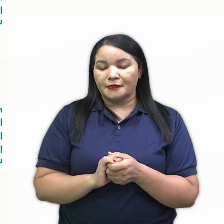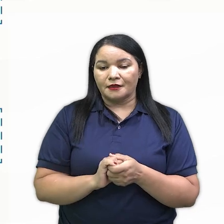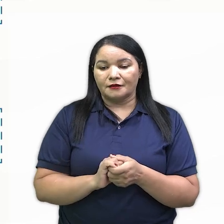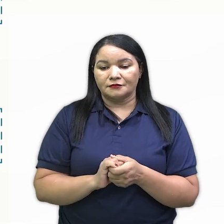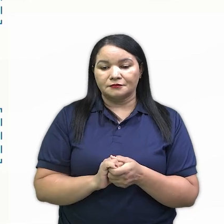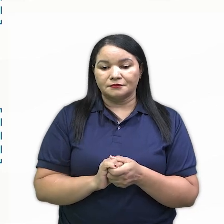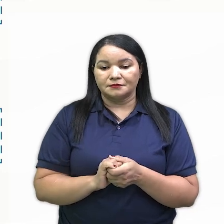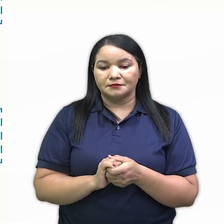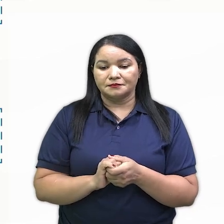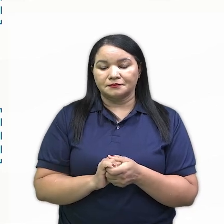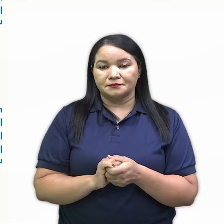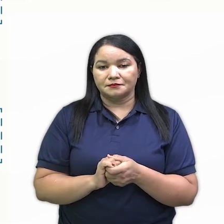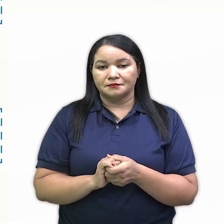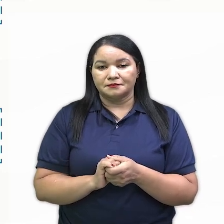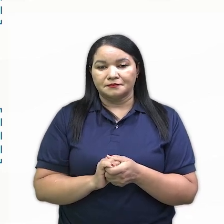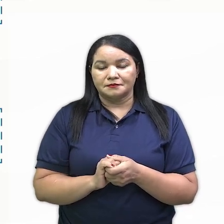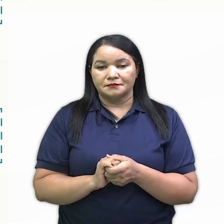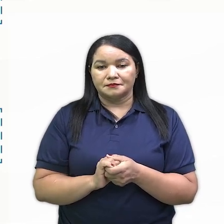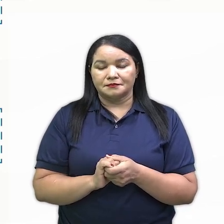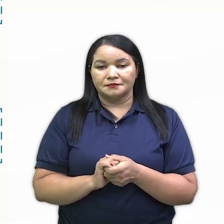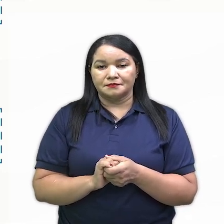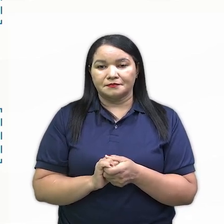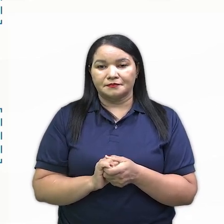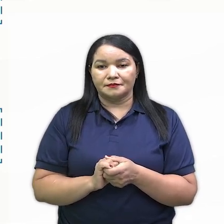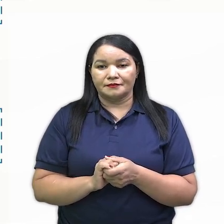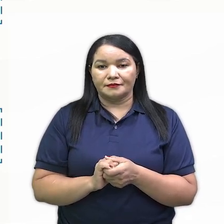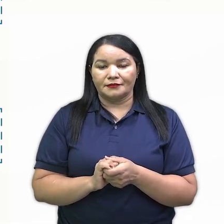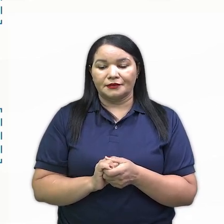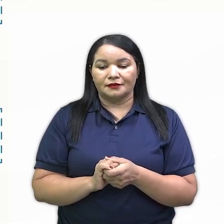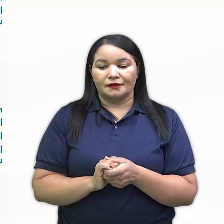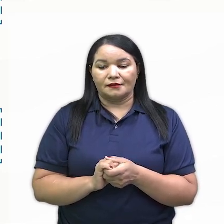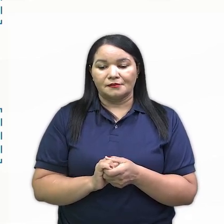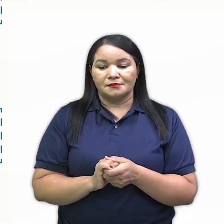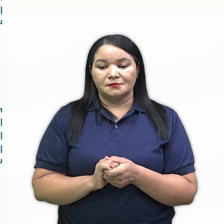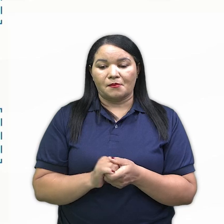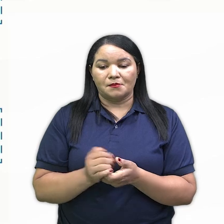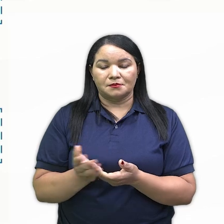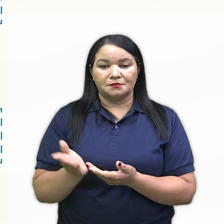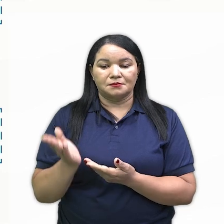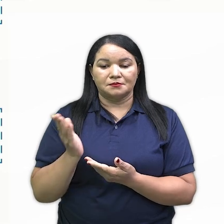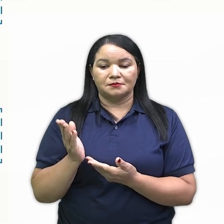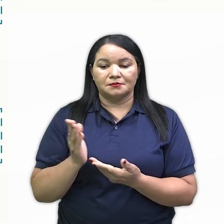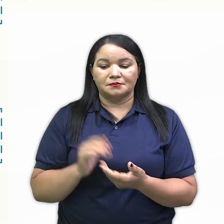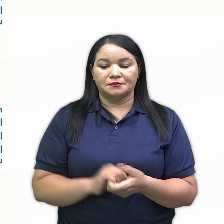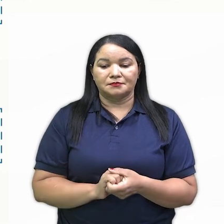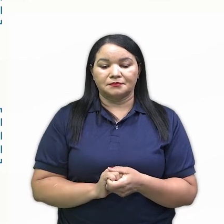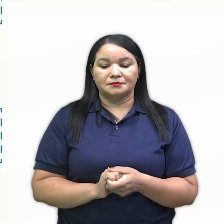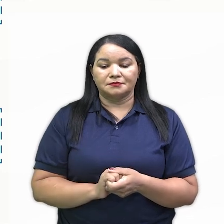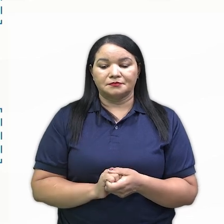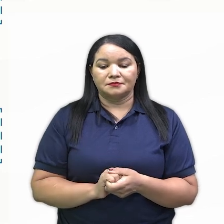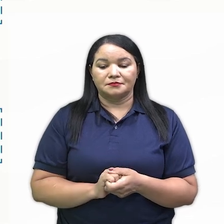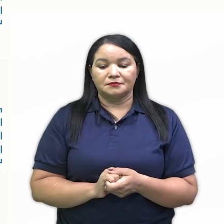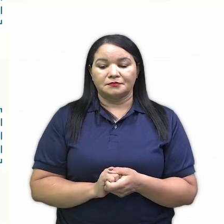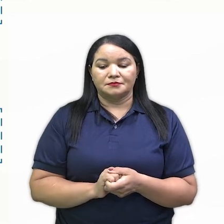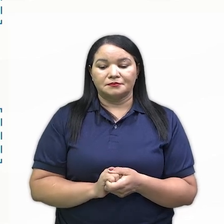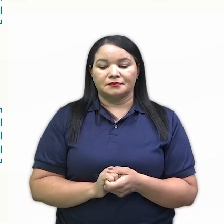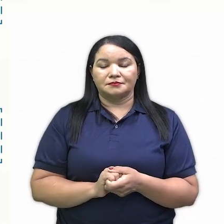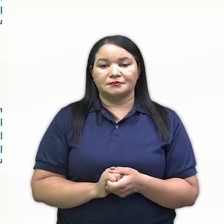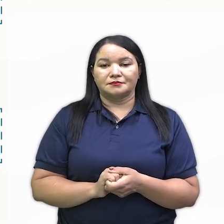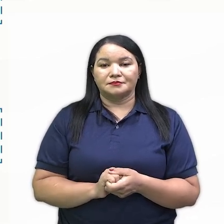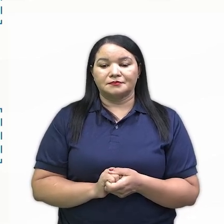Playing, playing. The kids were playing.